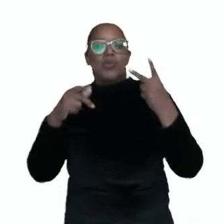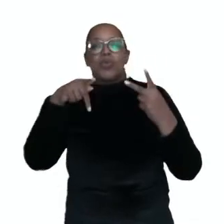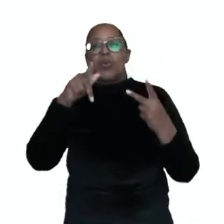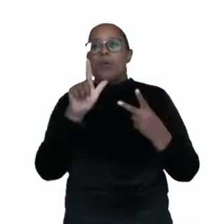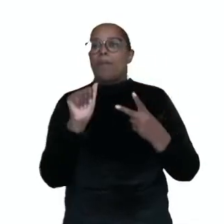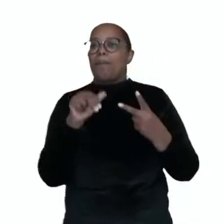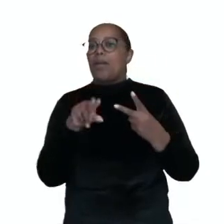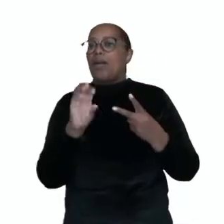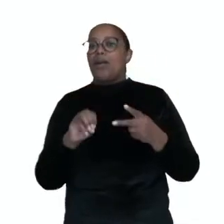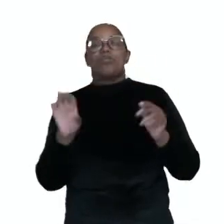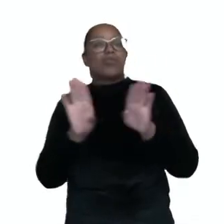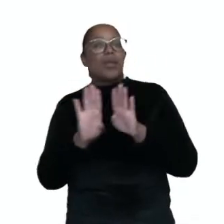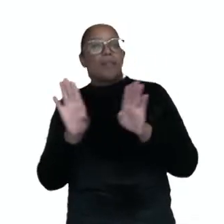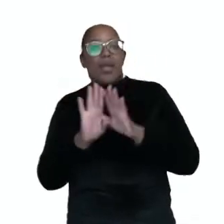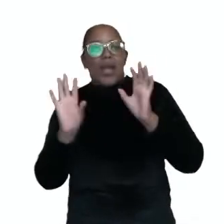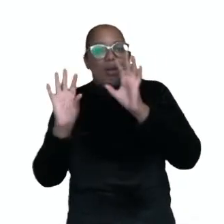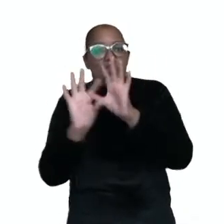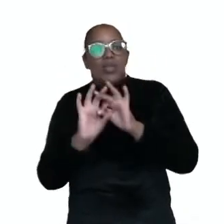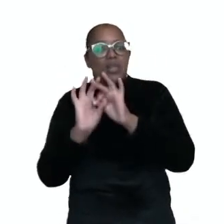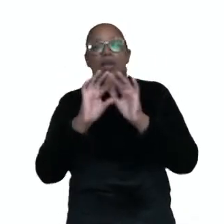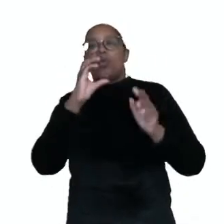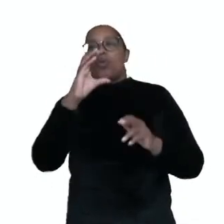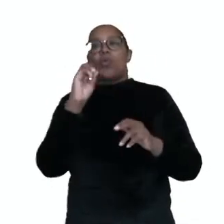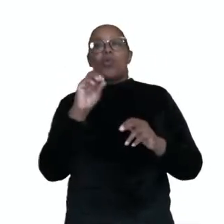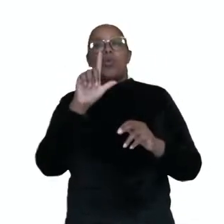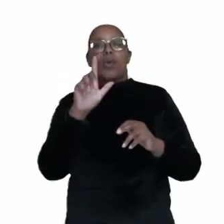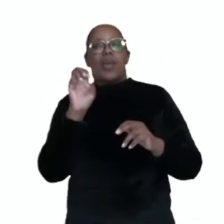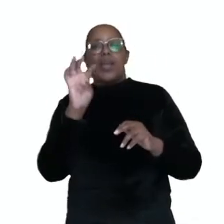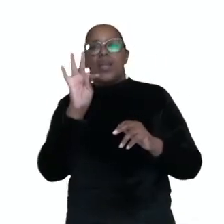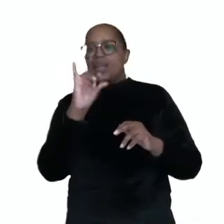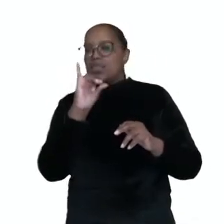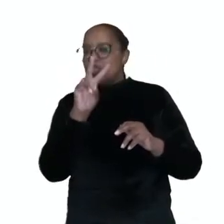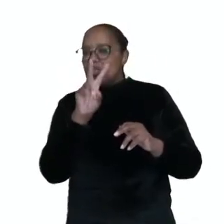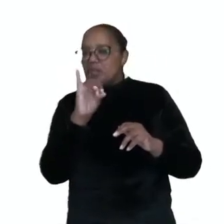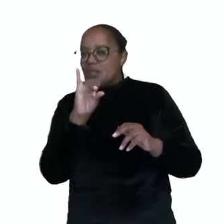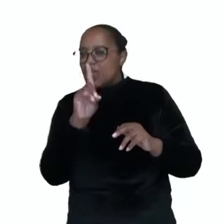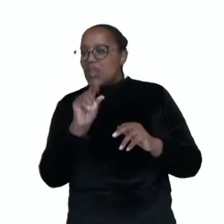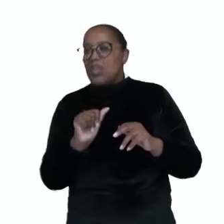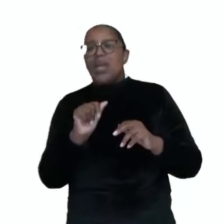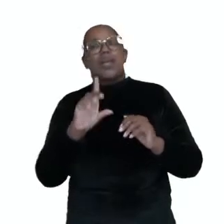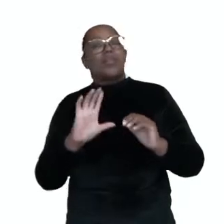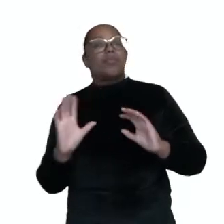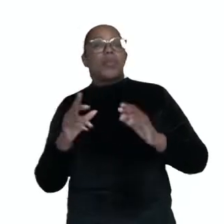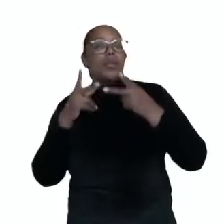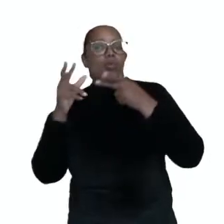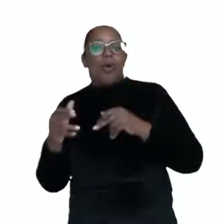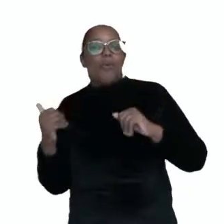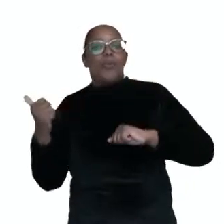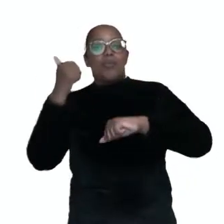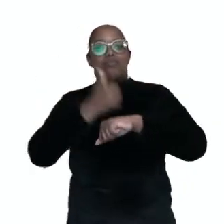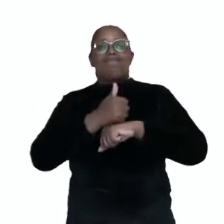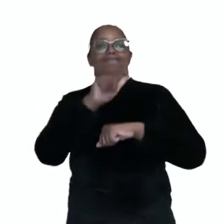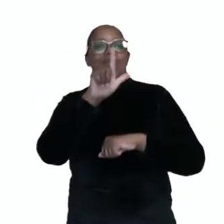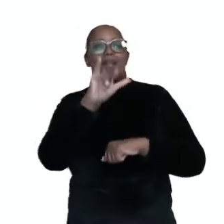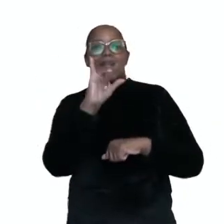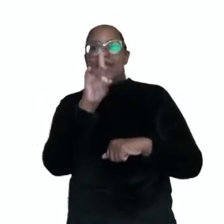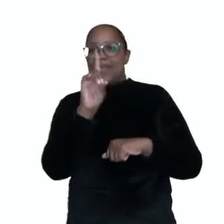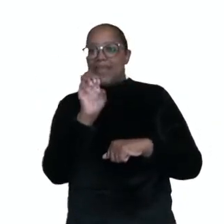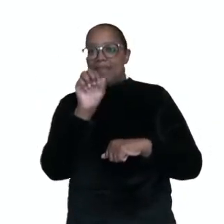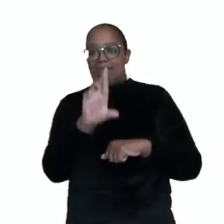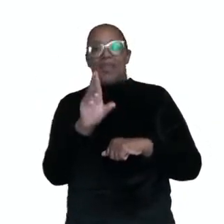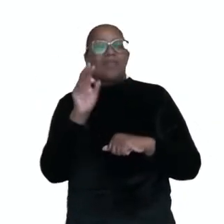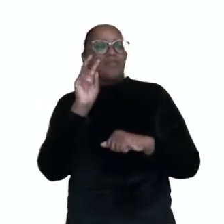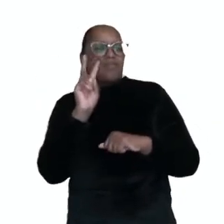da defesa da coletividade personificada na figura do líder. E aí, por exemplo, a gente vê uma foto do